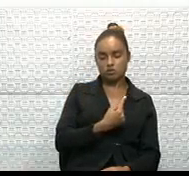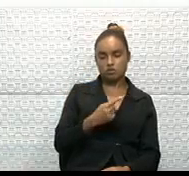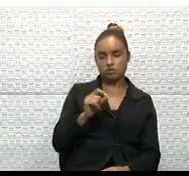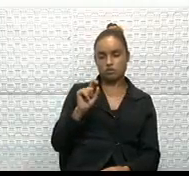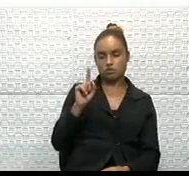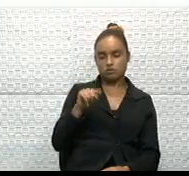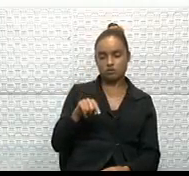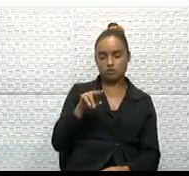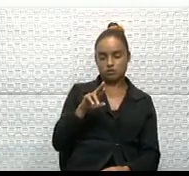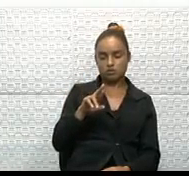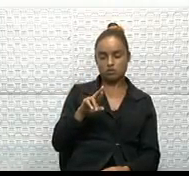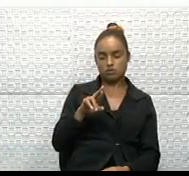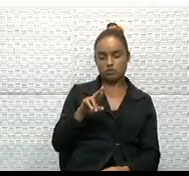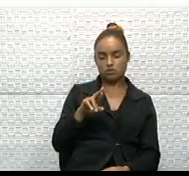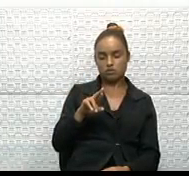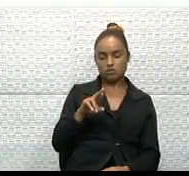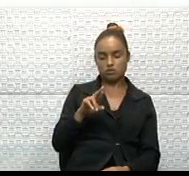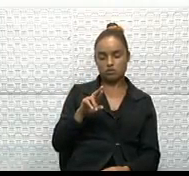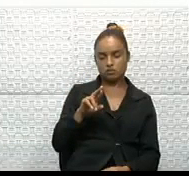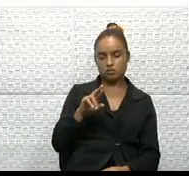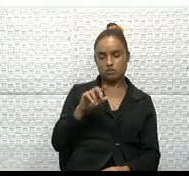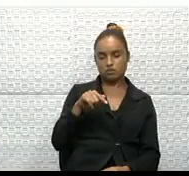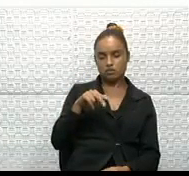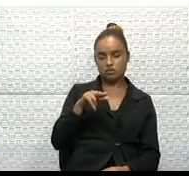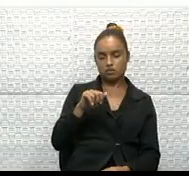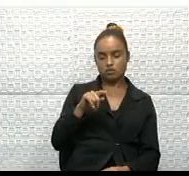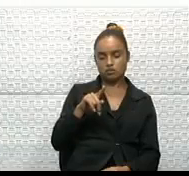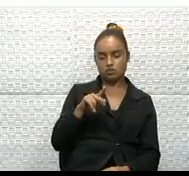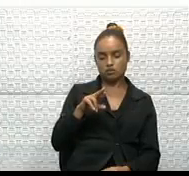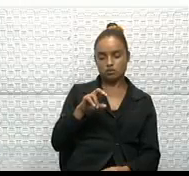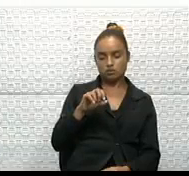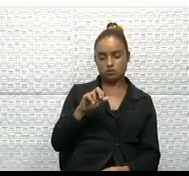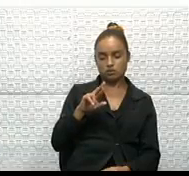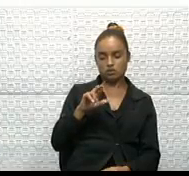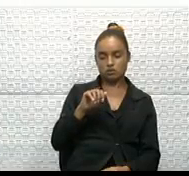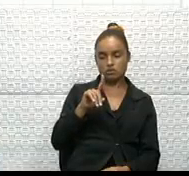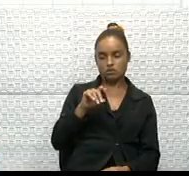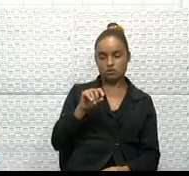de R² no gráfico.